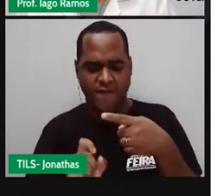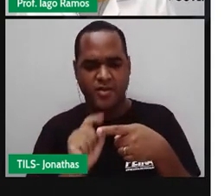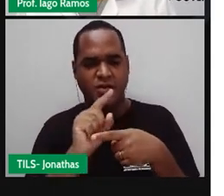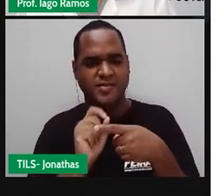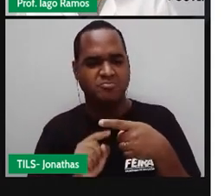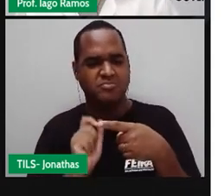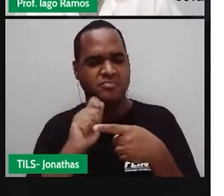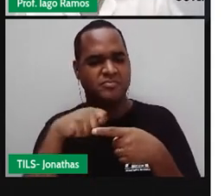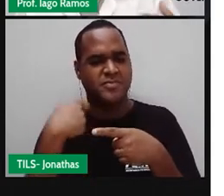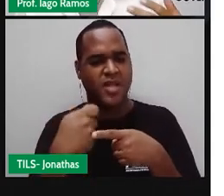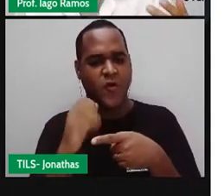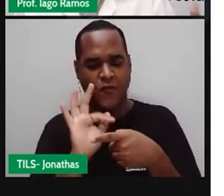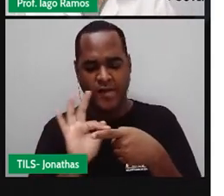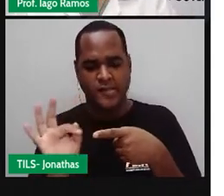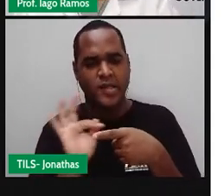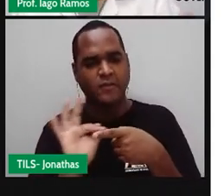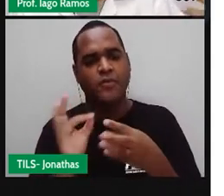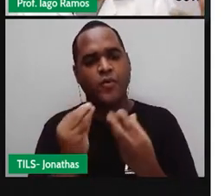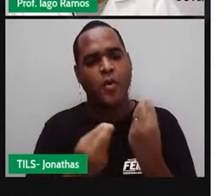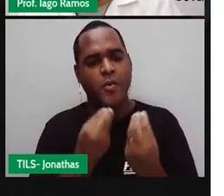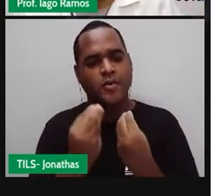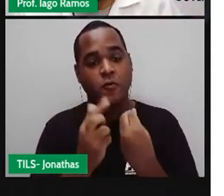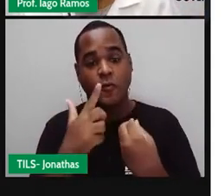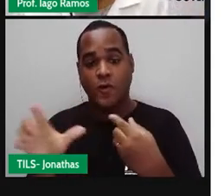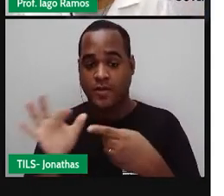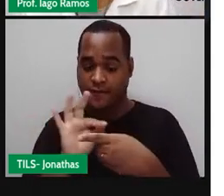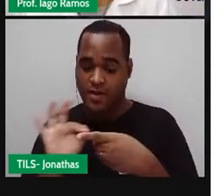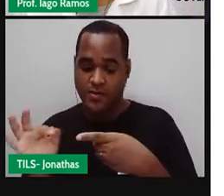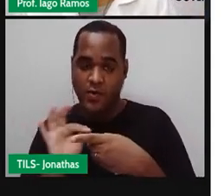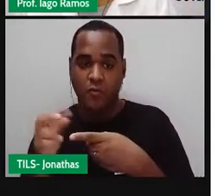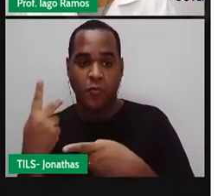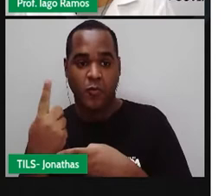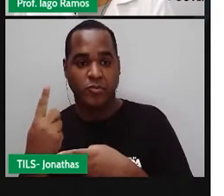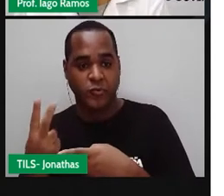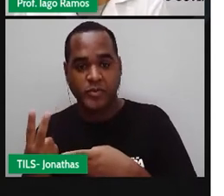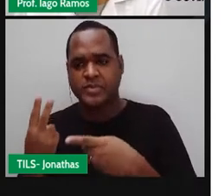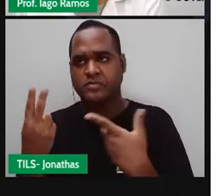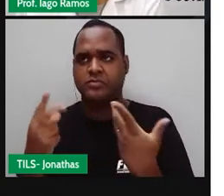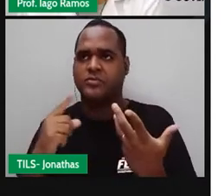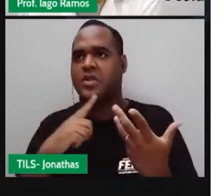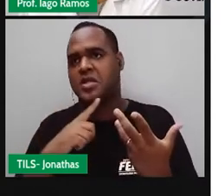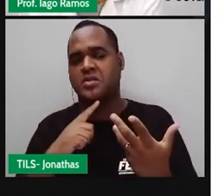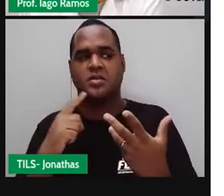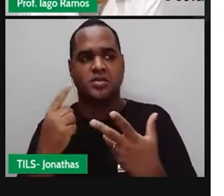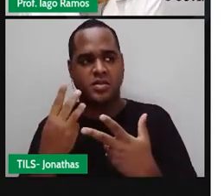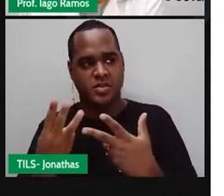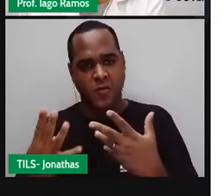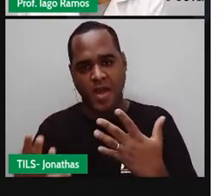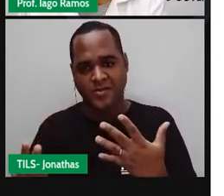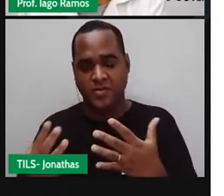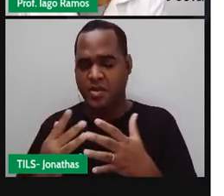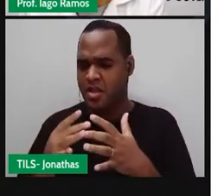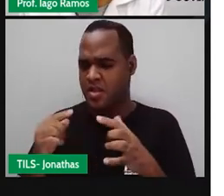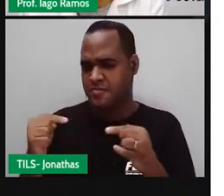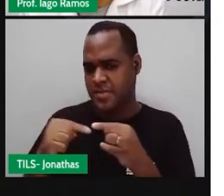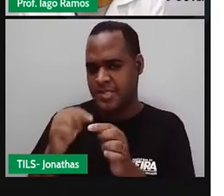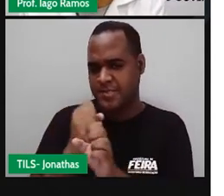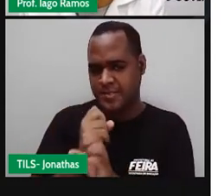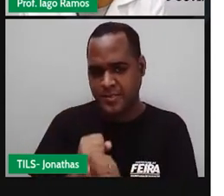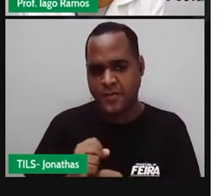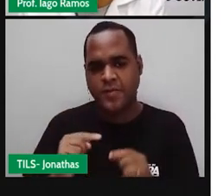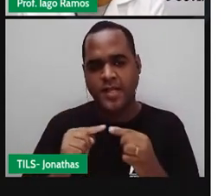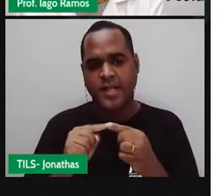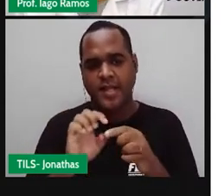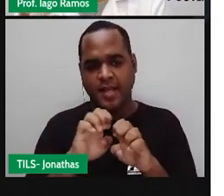equivalentes quando é que duas ou mais frações elas podem ser chamadas de equivalentes